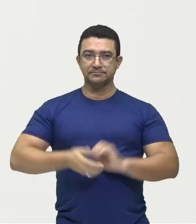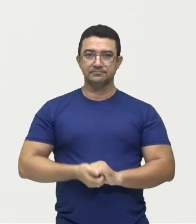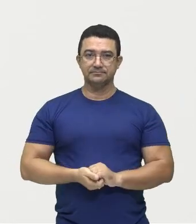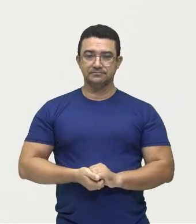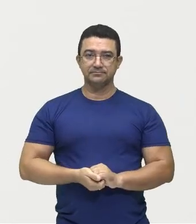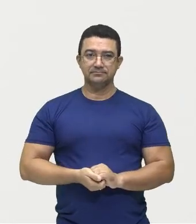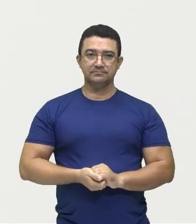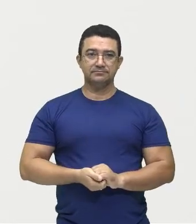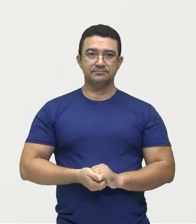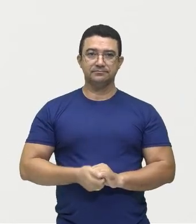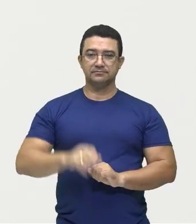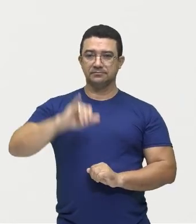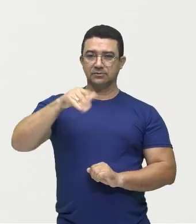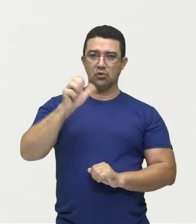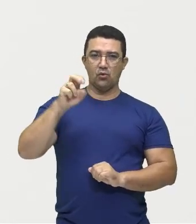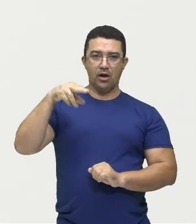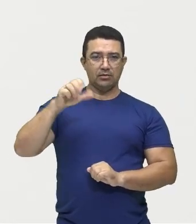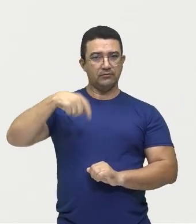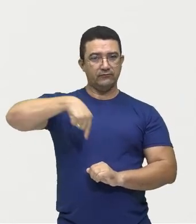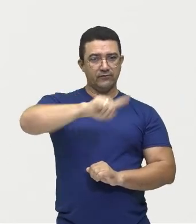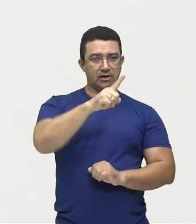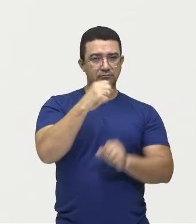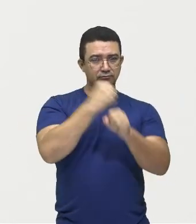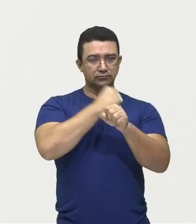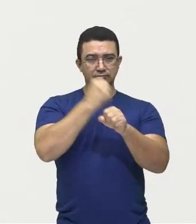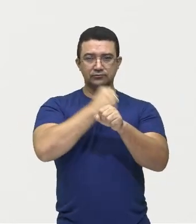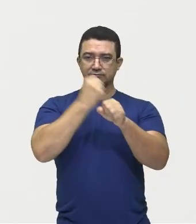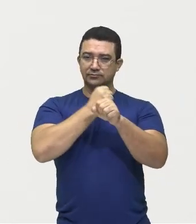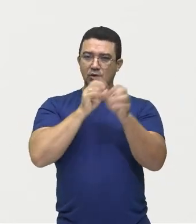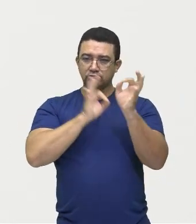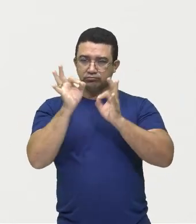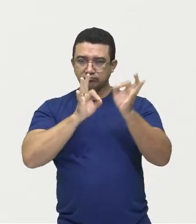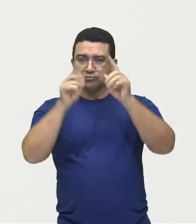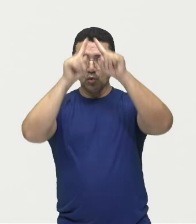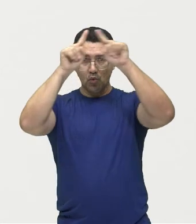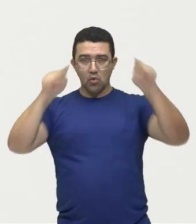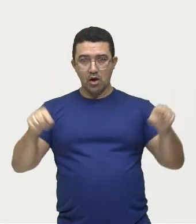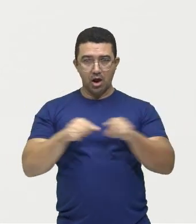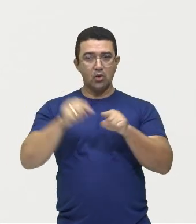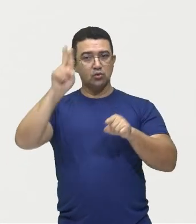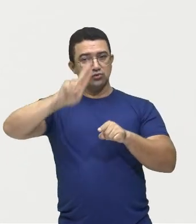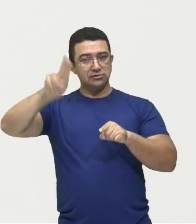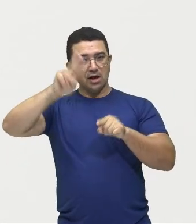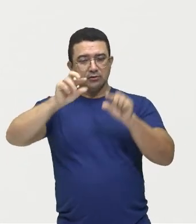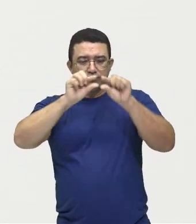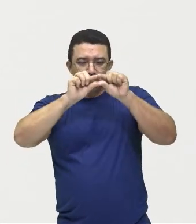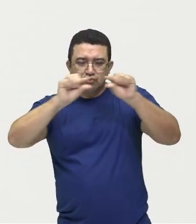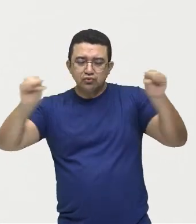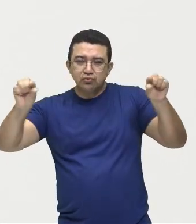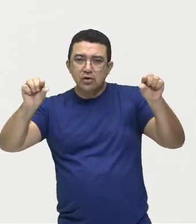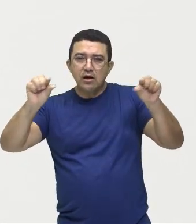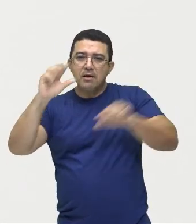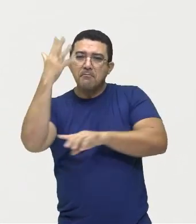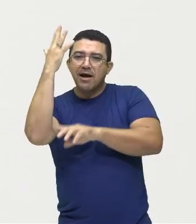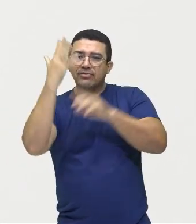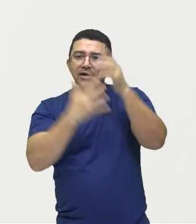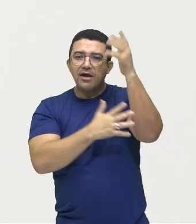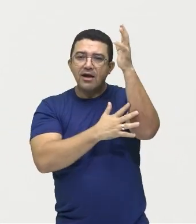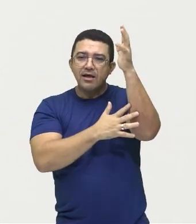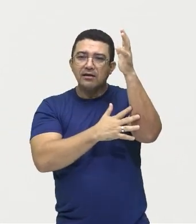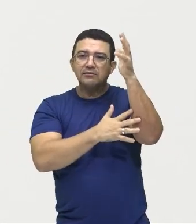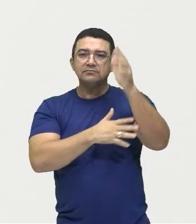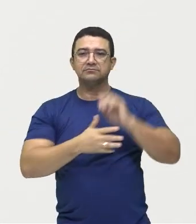28. Joana irá construir triângulos utilizando varetas de madeira. Ela preparou as varetas